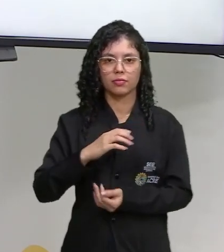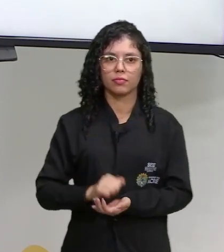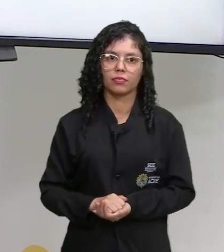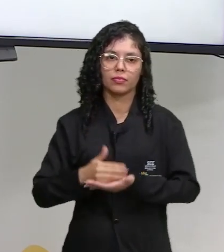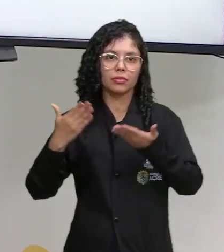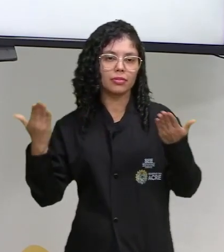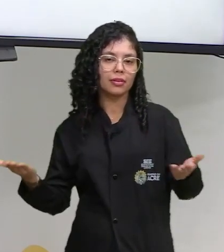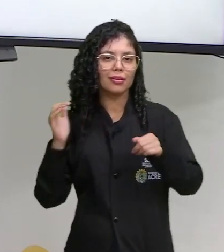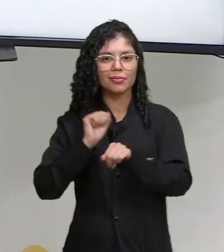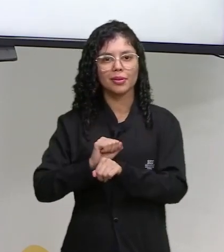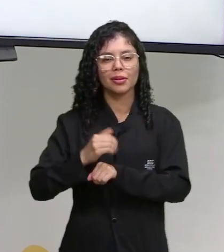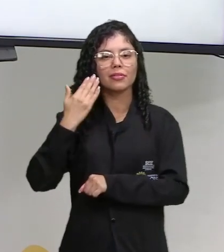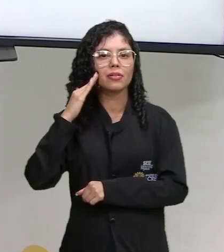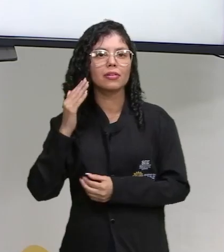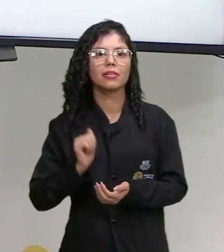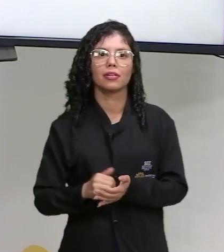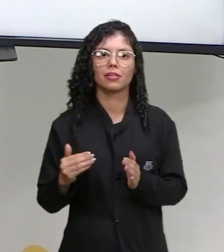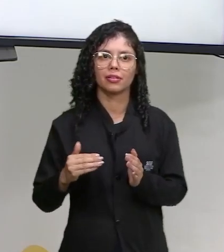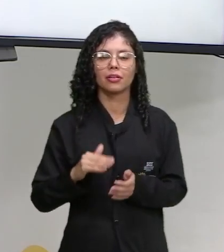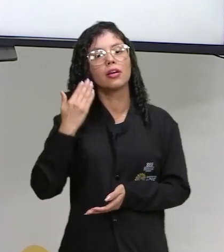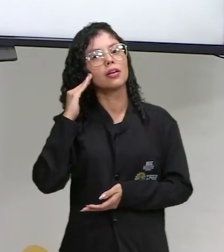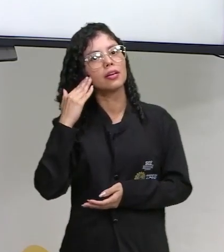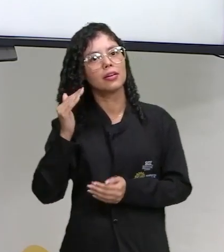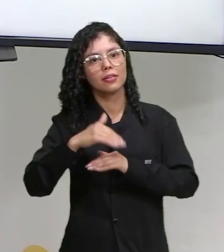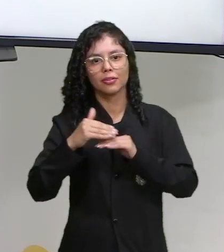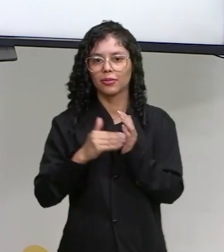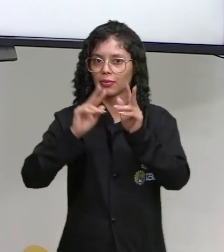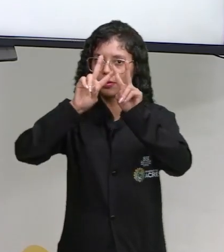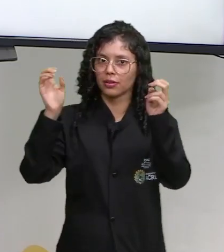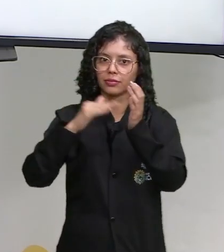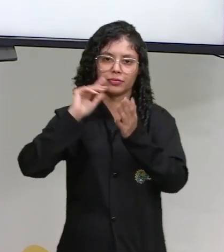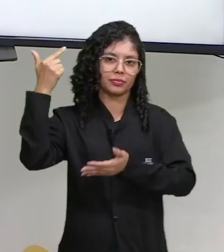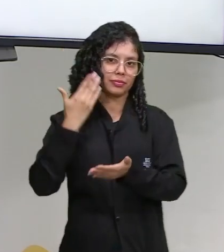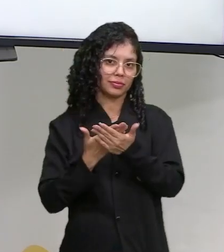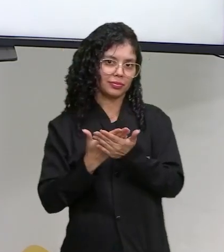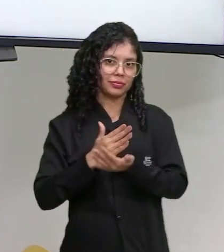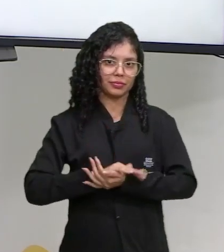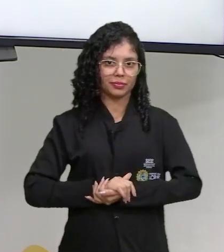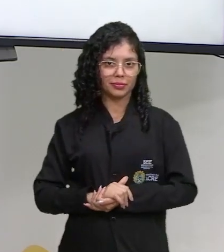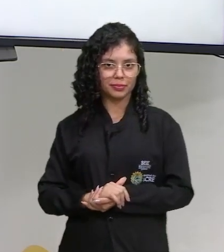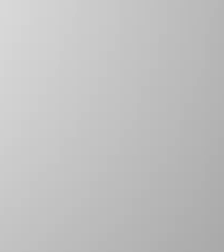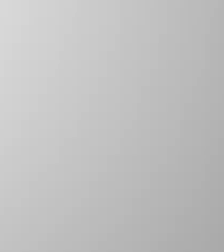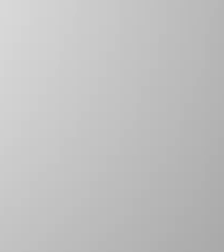tá? É isso, espero que tenham entendido todo esse assunto e até a próxima aula.